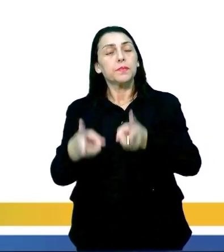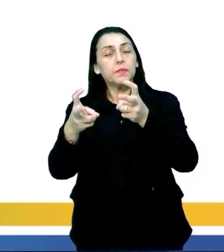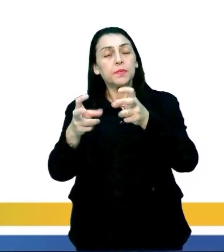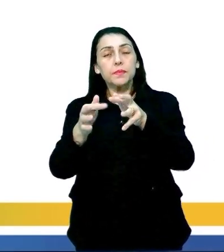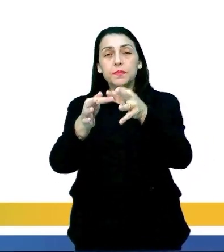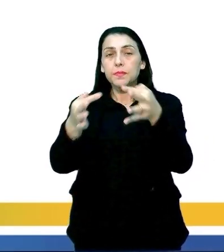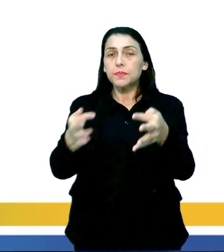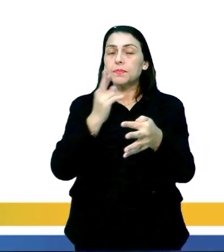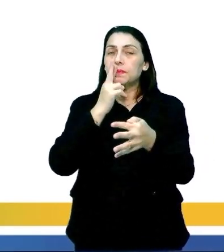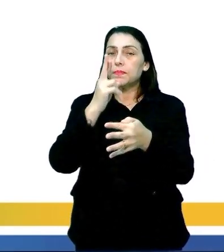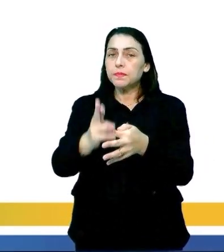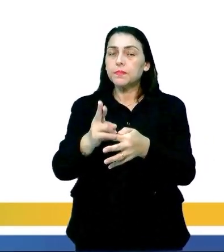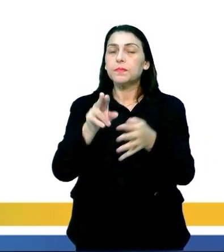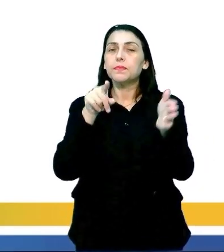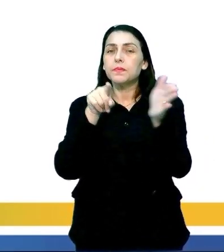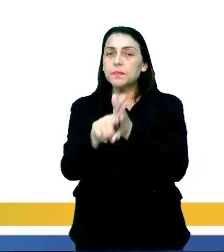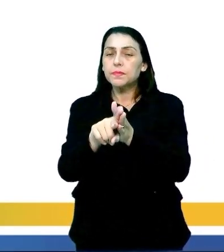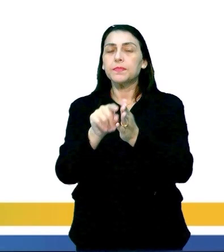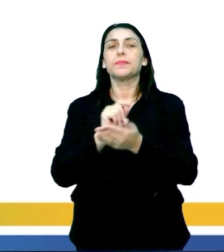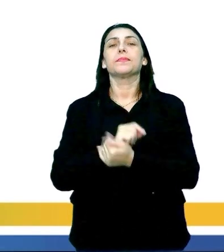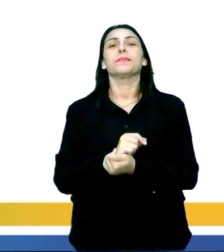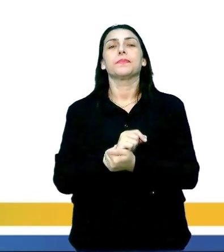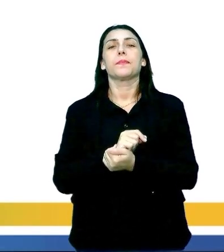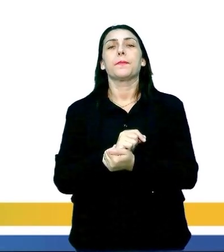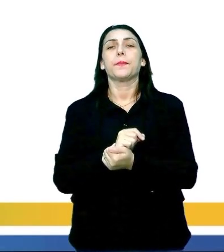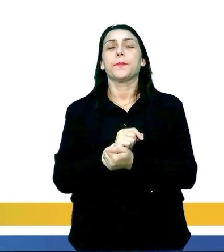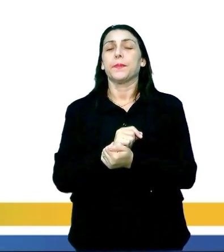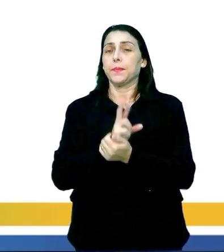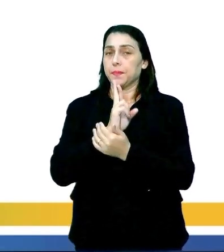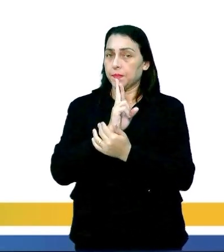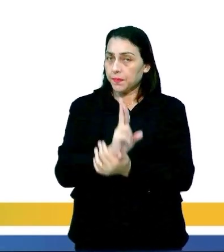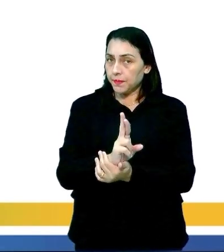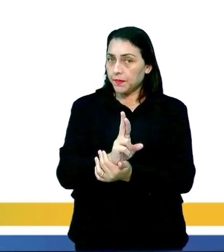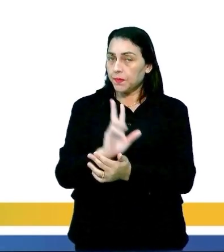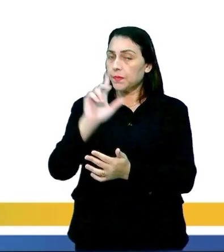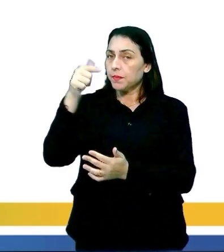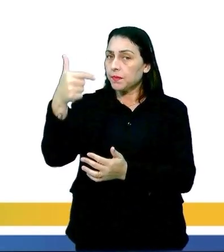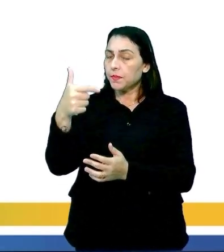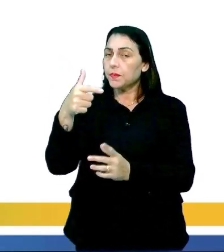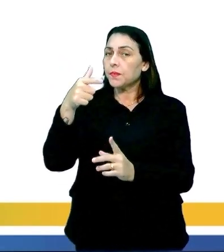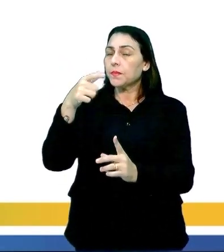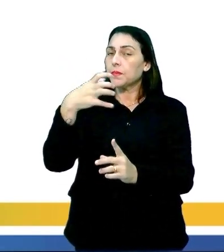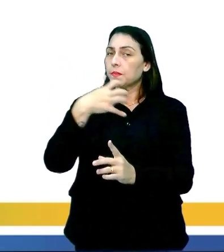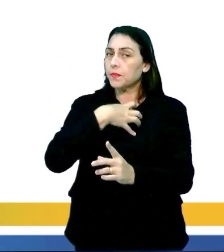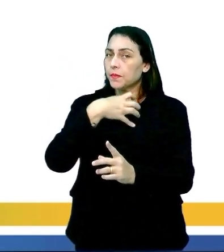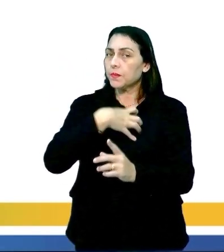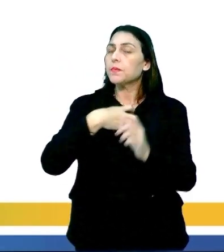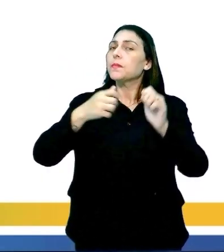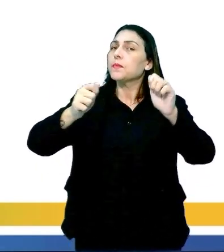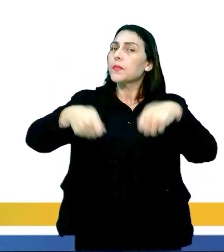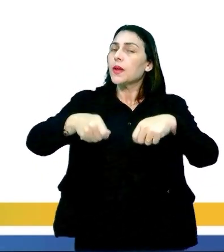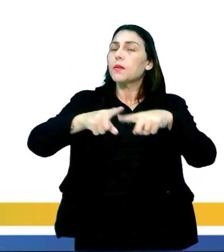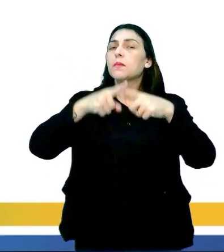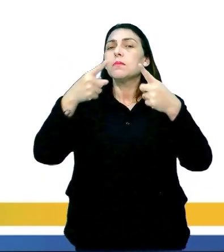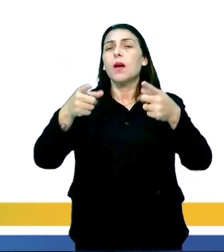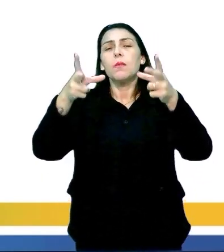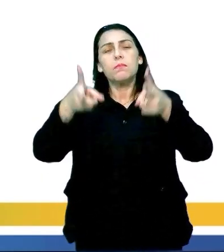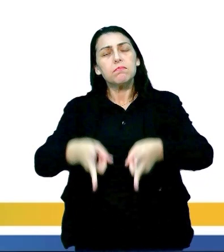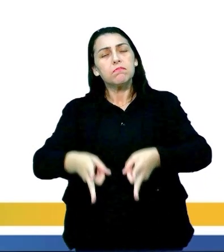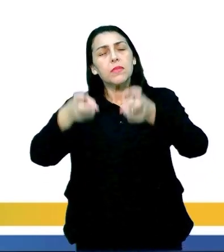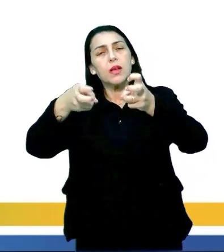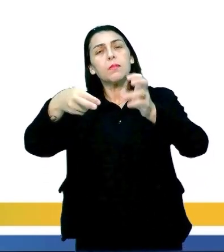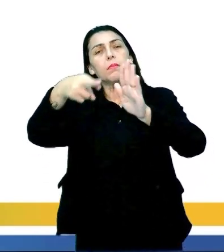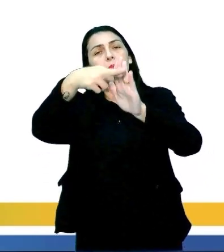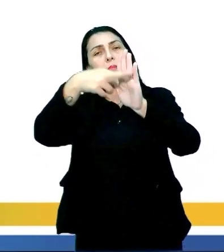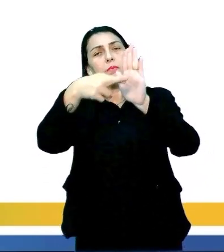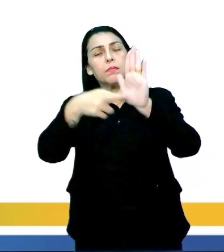simplicidade o resultado da questão. Dá para se resolver de outra maneira? Dá. Mas vamos observar pela regra